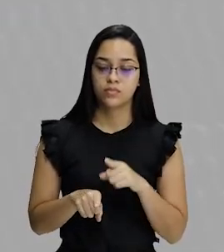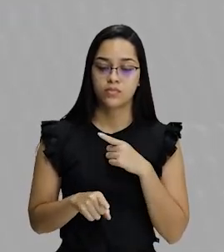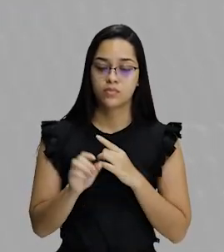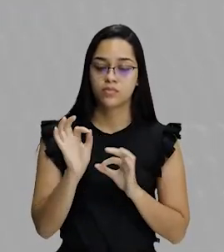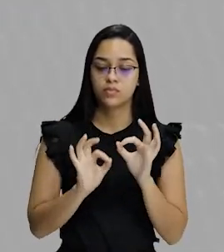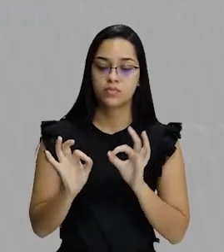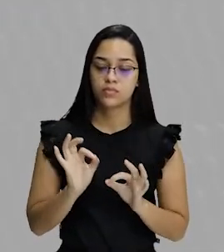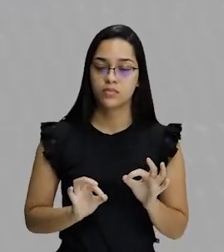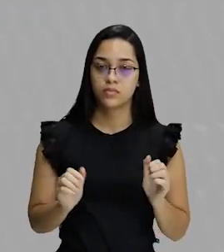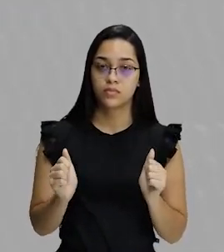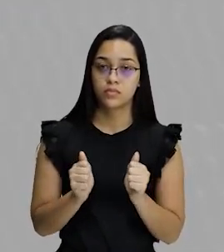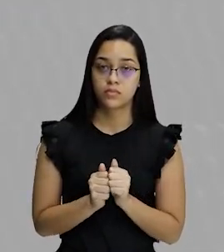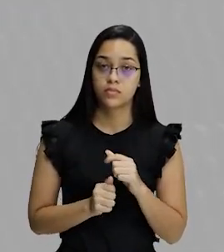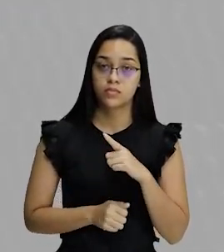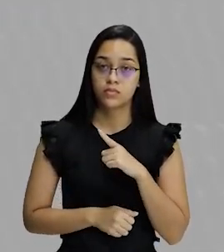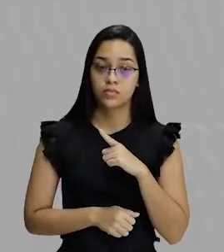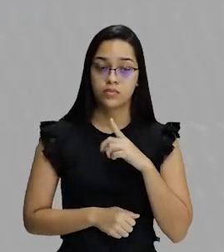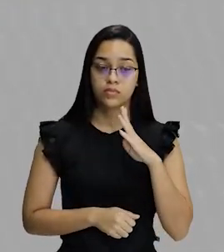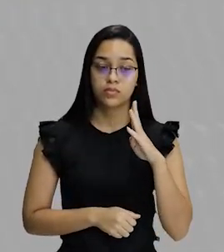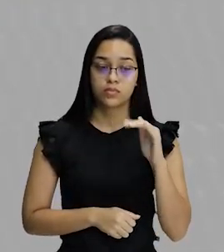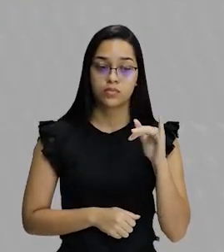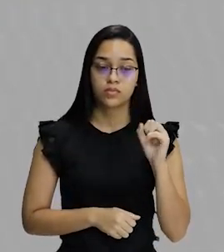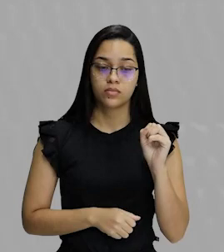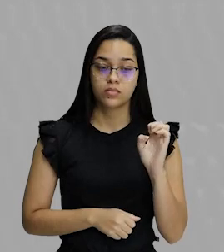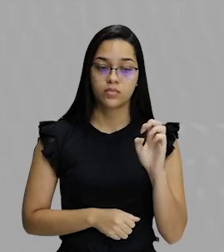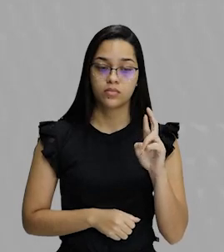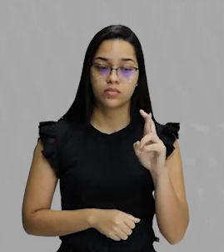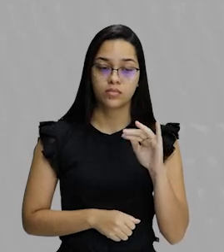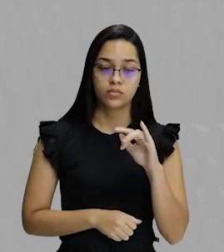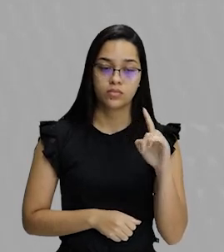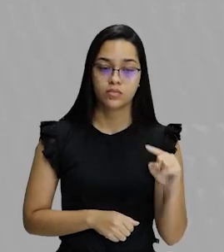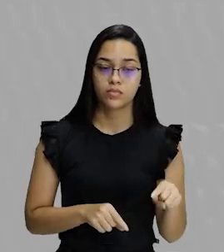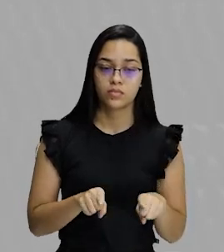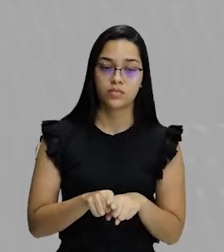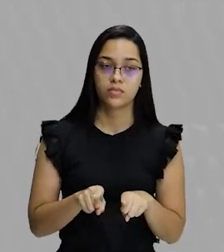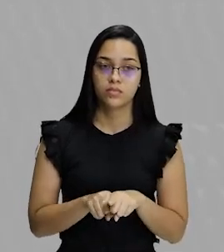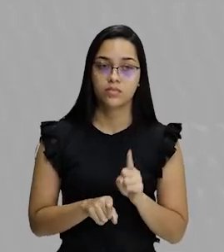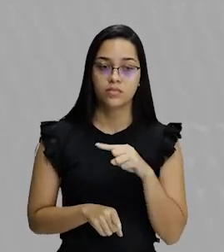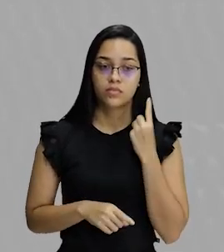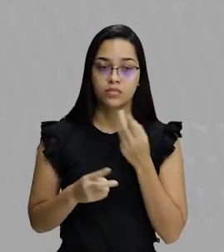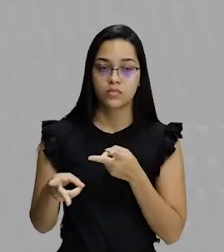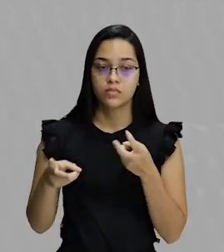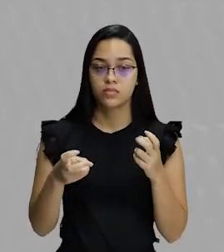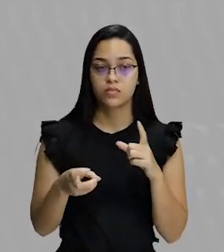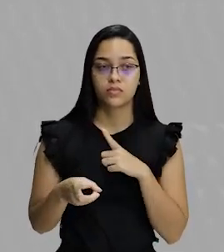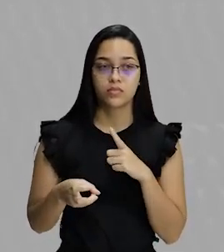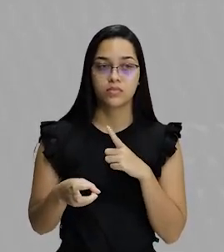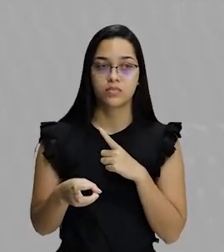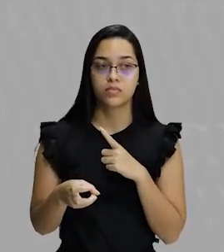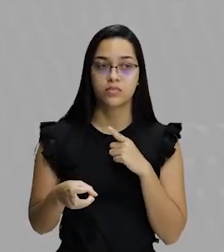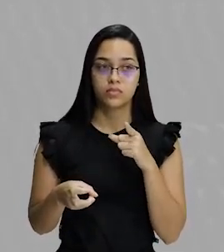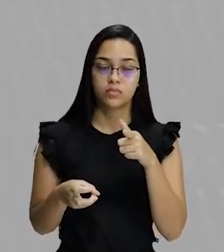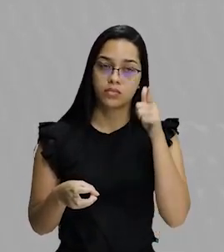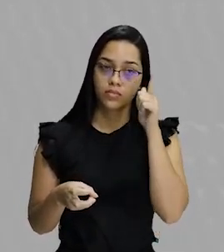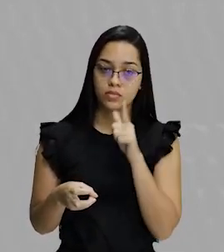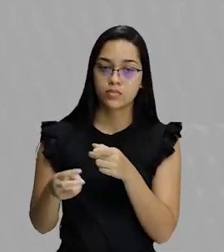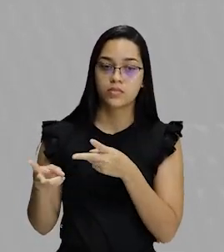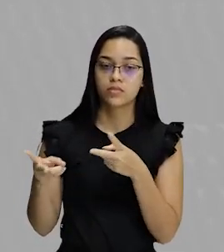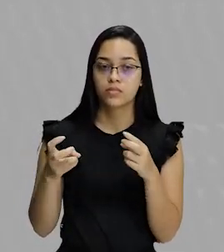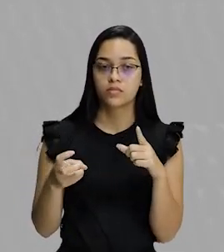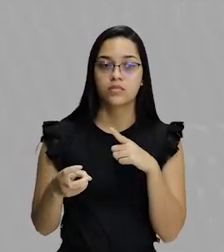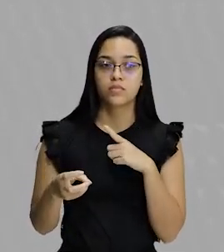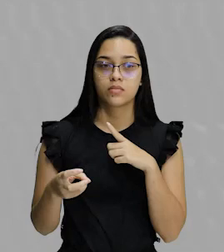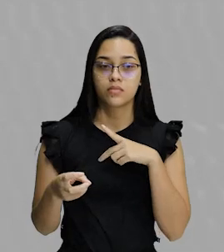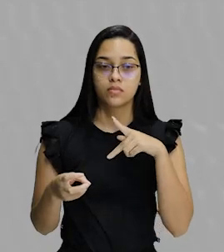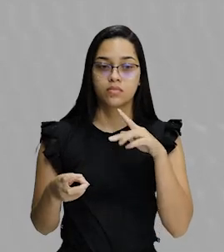quadrantes, e quando elas estão nas bissetrizes, elas estão nos quadrantes também, só que a gente vai ver que é bem... você consegue identificar o